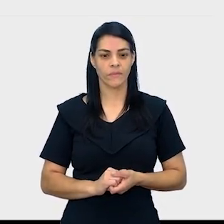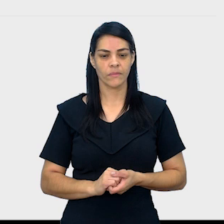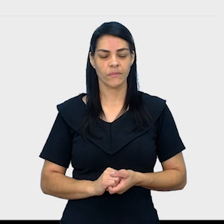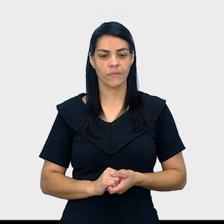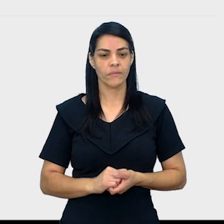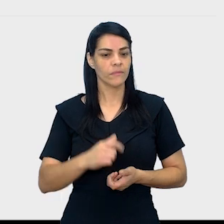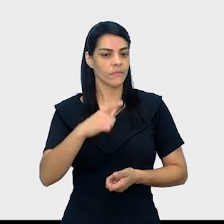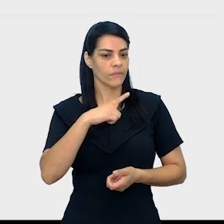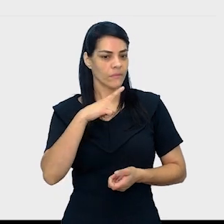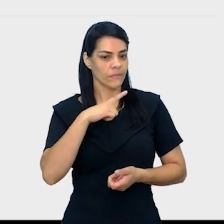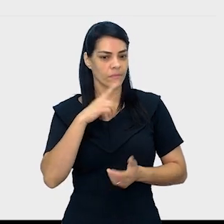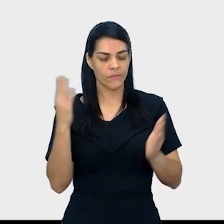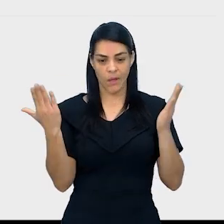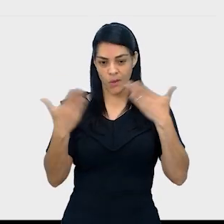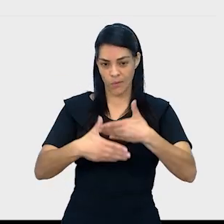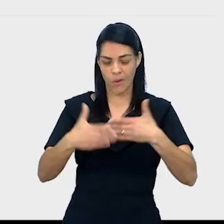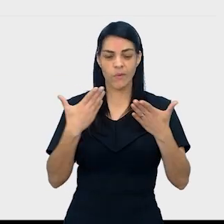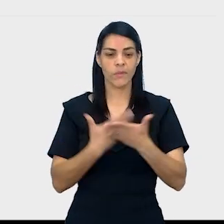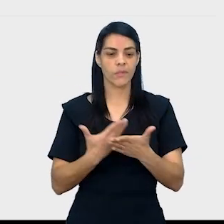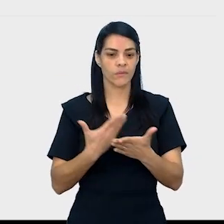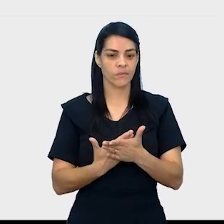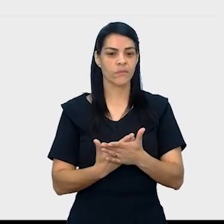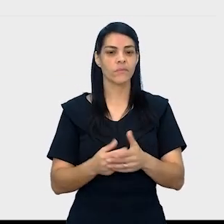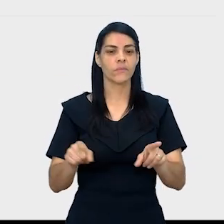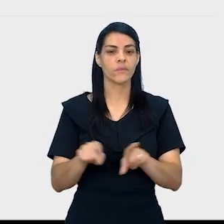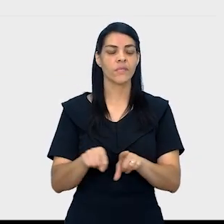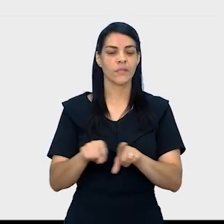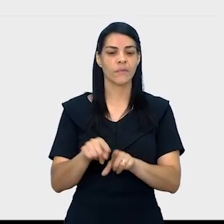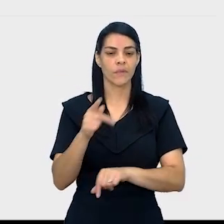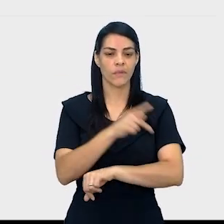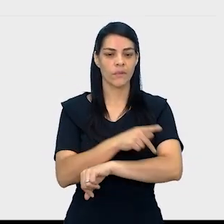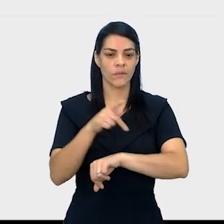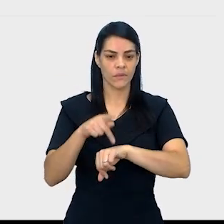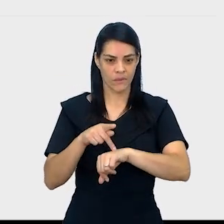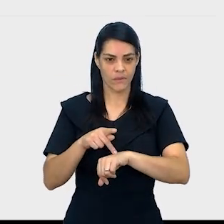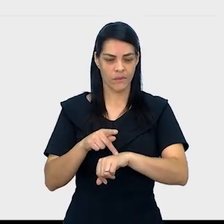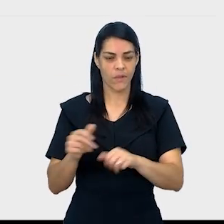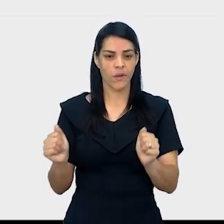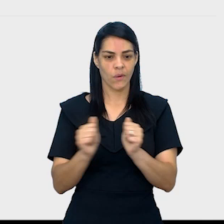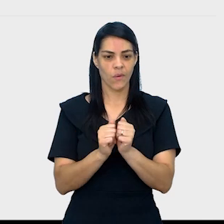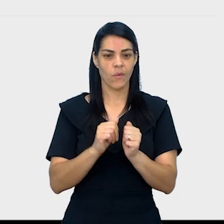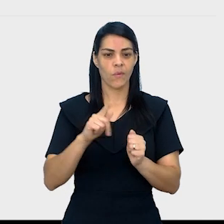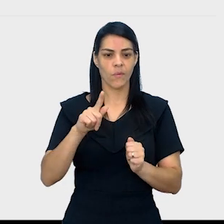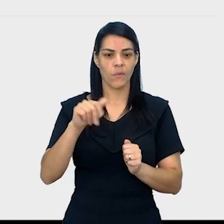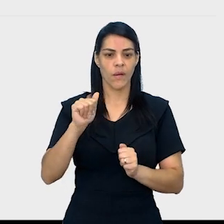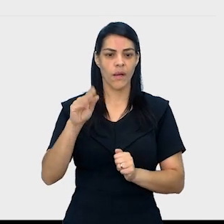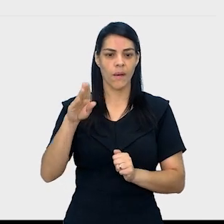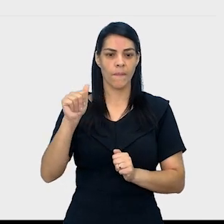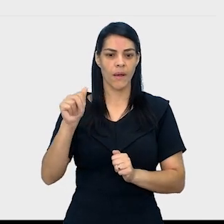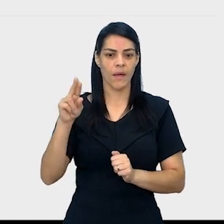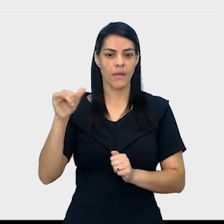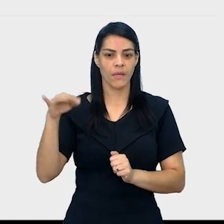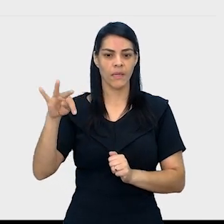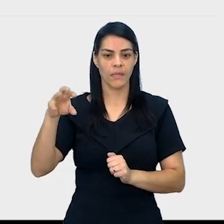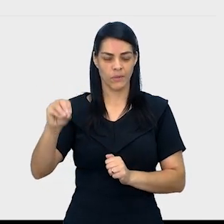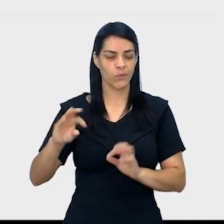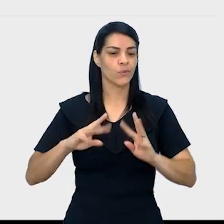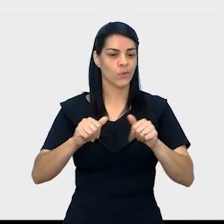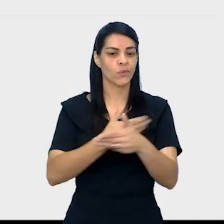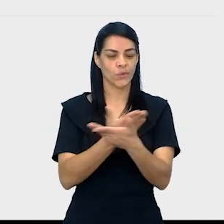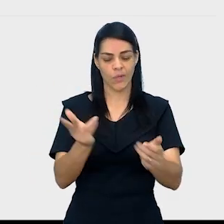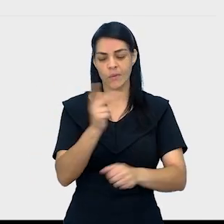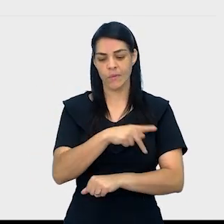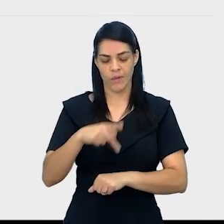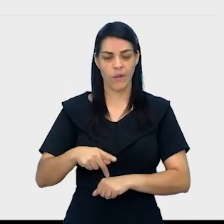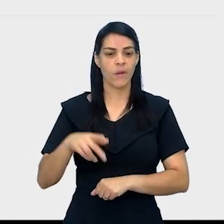aí tem a prova do Estudante e a versão aí do professor com gabarito nós aqui somos todos professores nós vamos